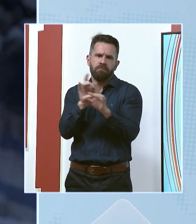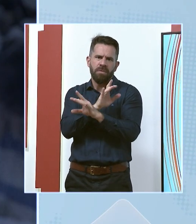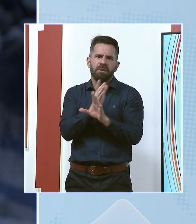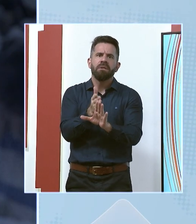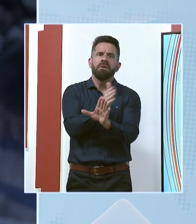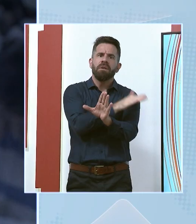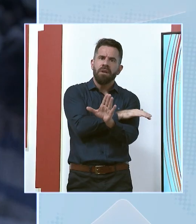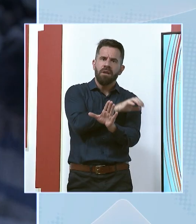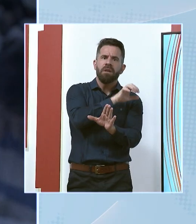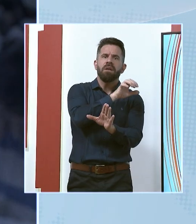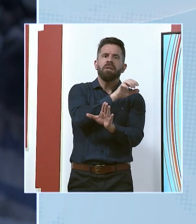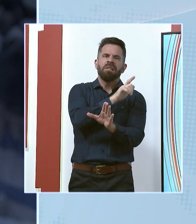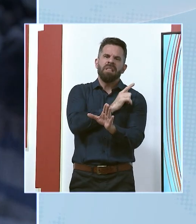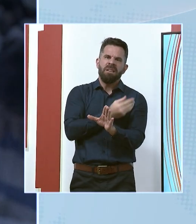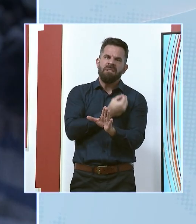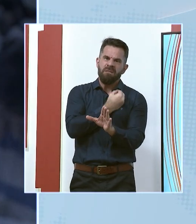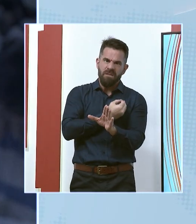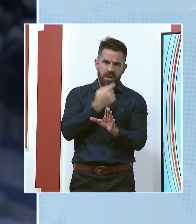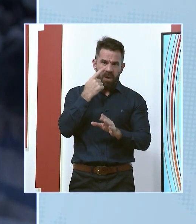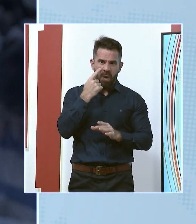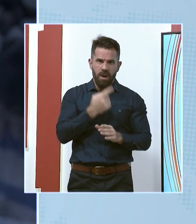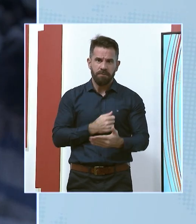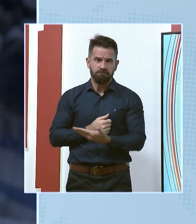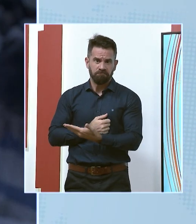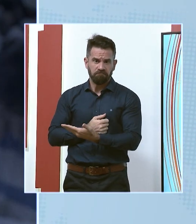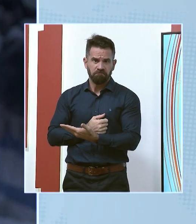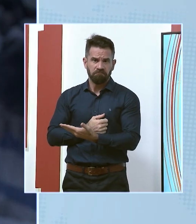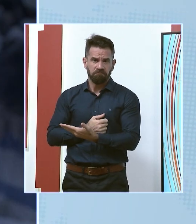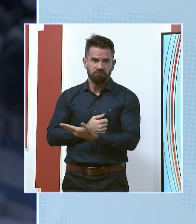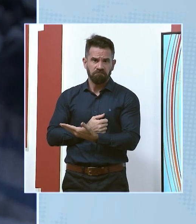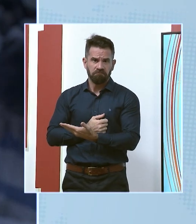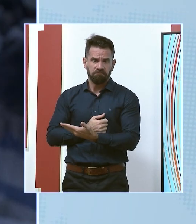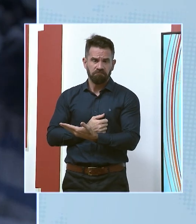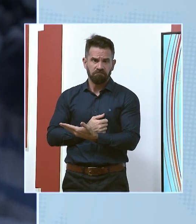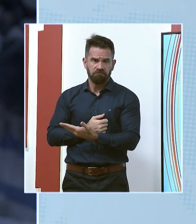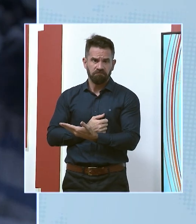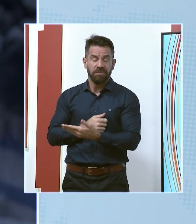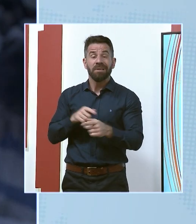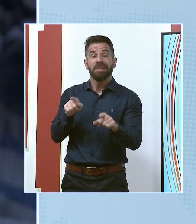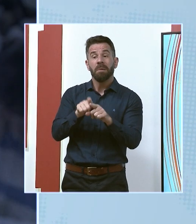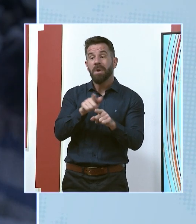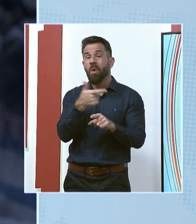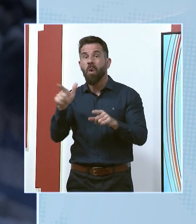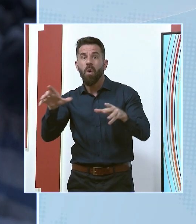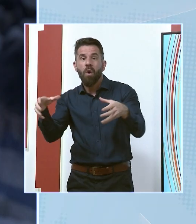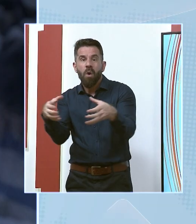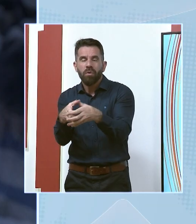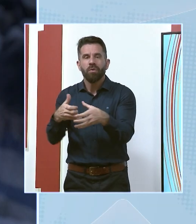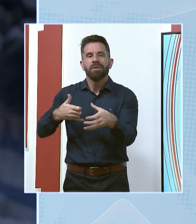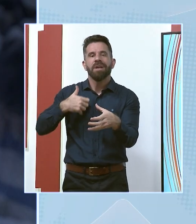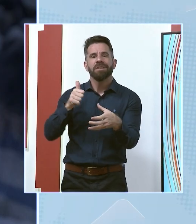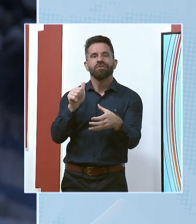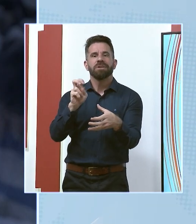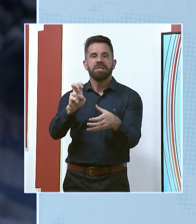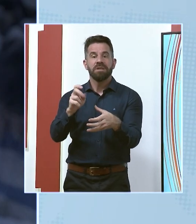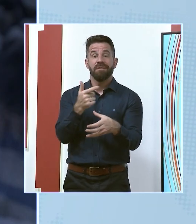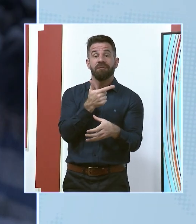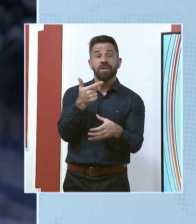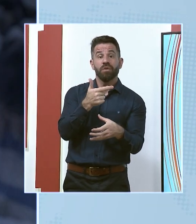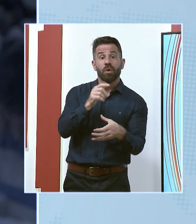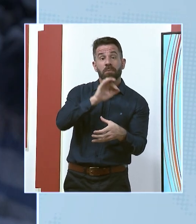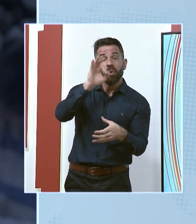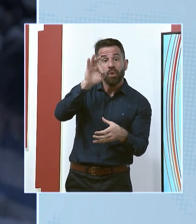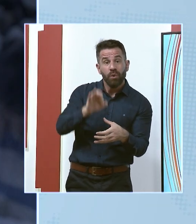21%. Outro dado que melhorou diz respeito aos jovens de 15 a 29 anos. Mais de 22% não estudavam